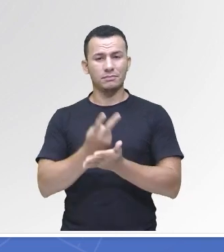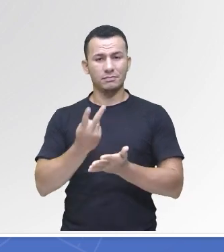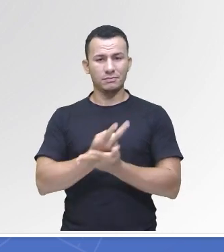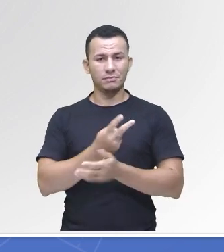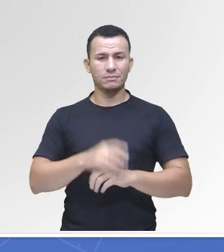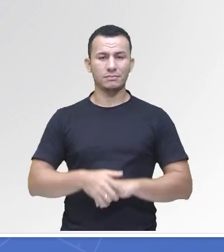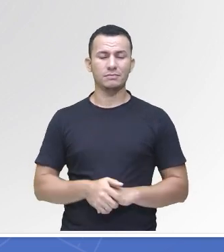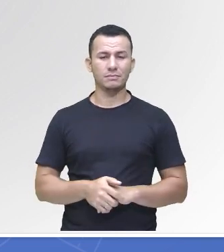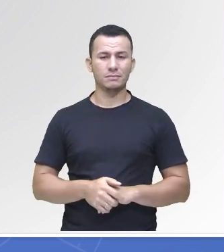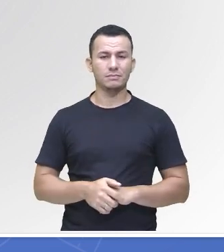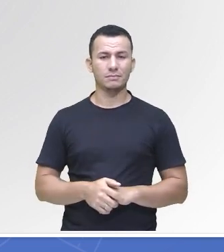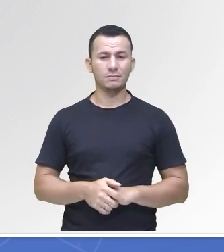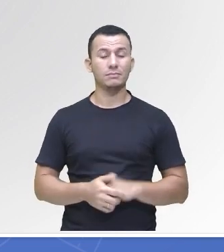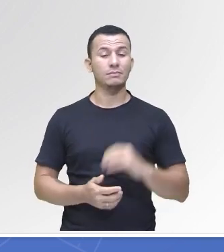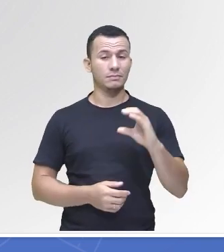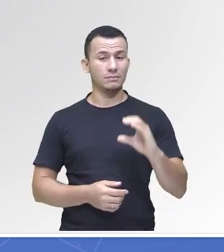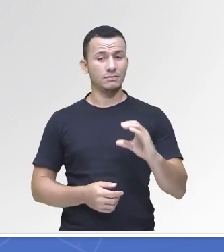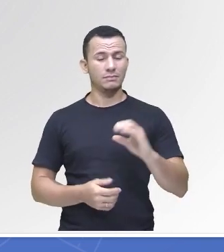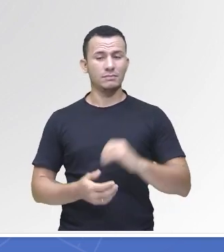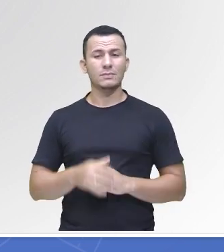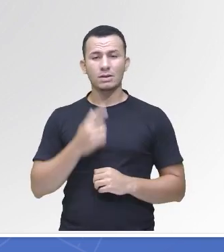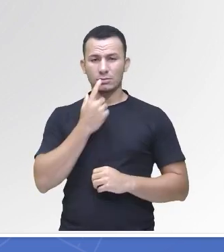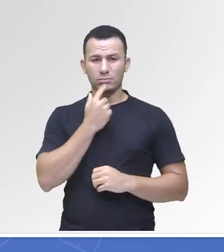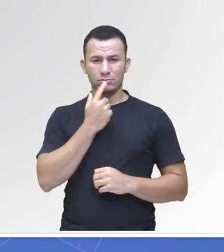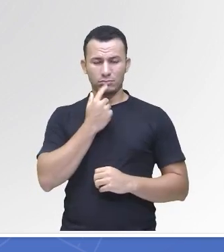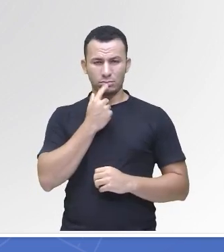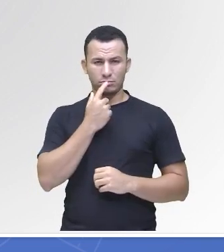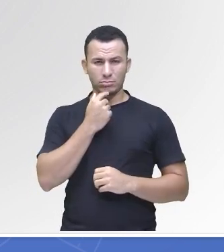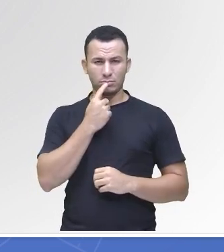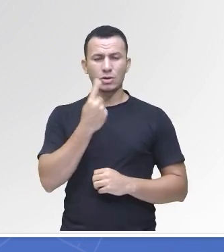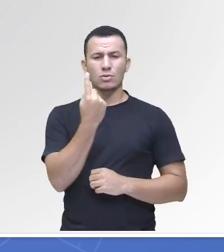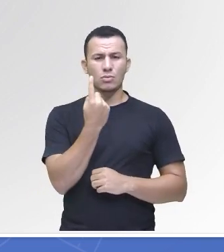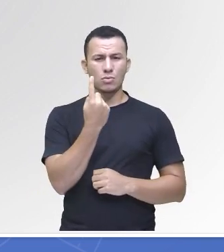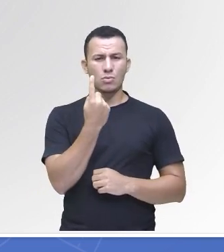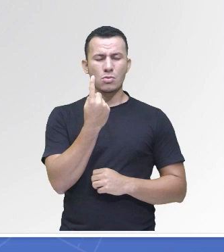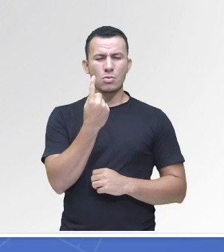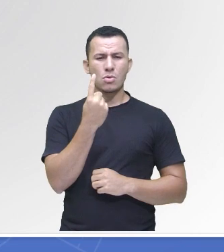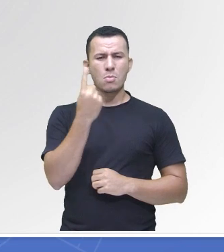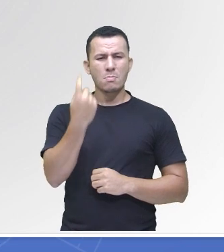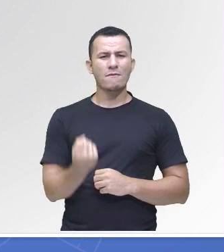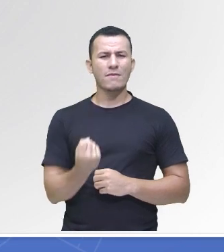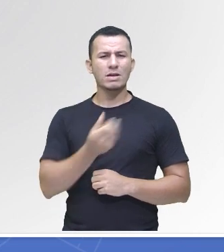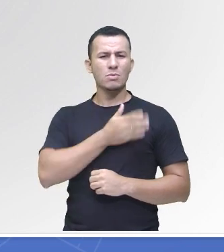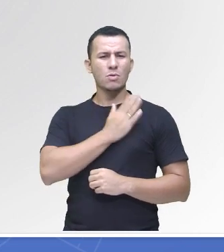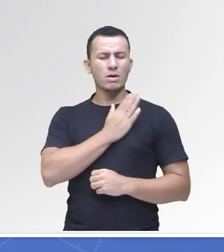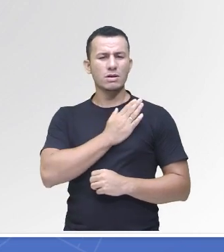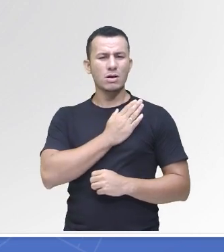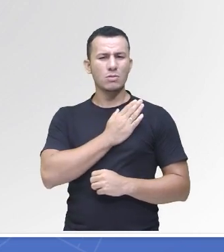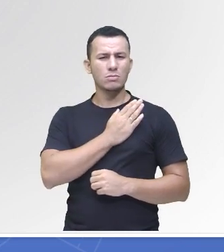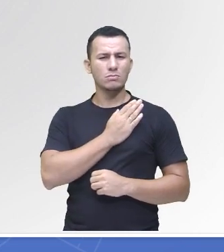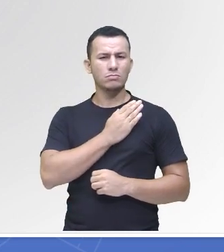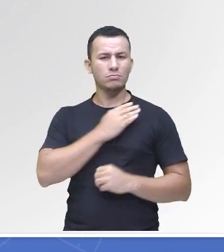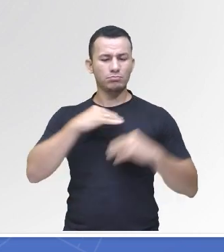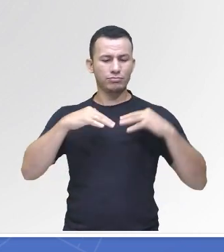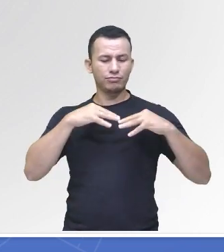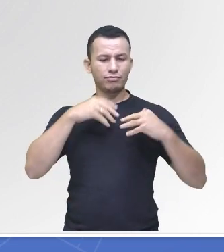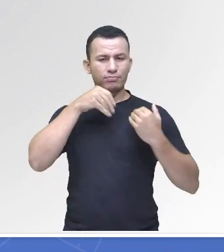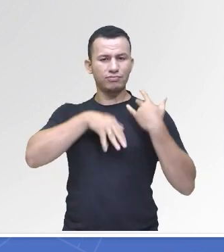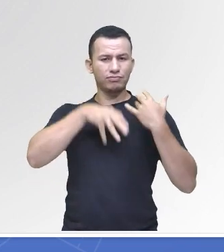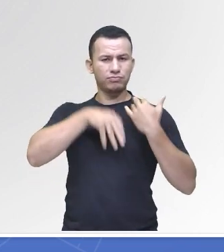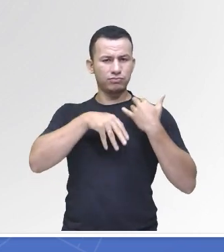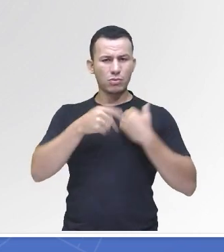errada. Alternativa C. O sangue passa apenas uma vez pelo coração. Olha só, ele passa